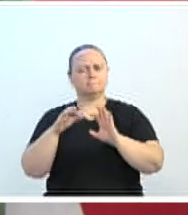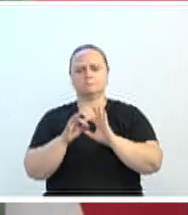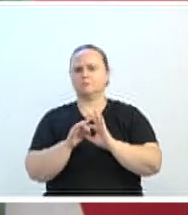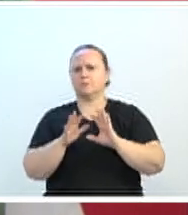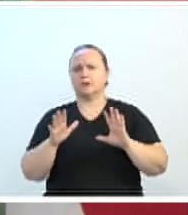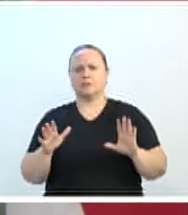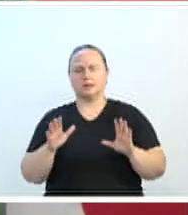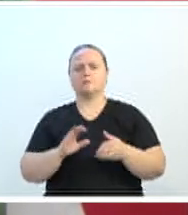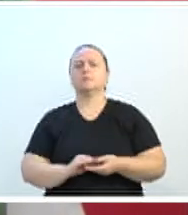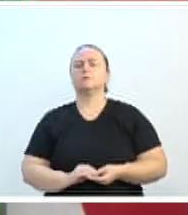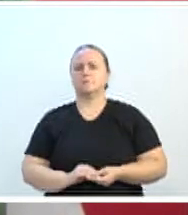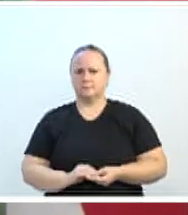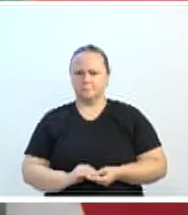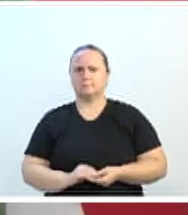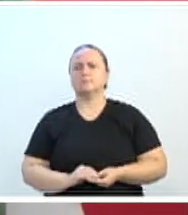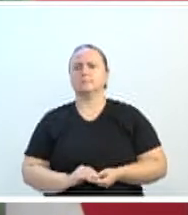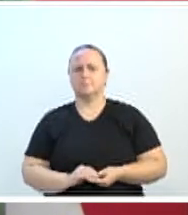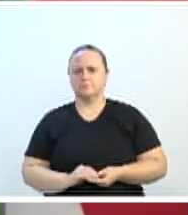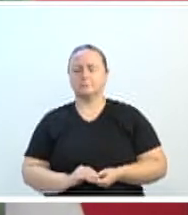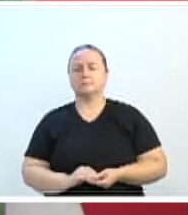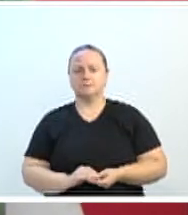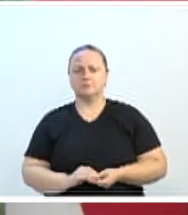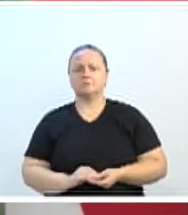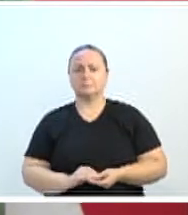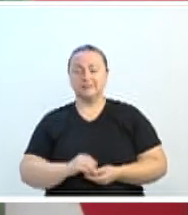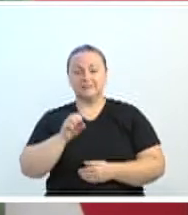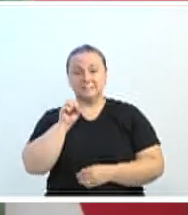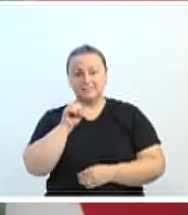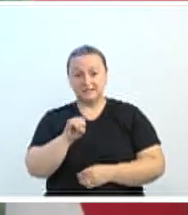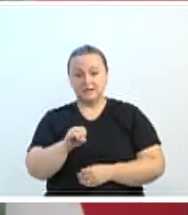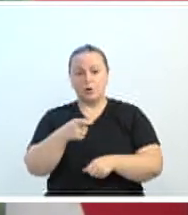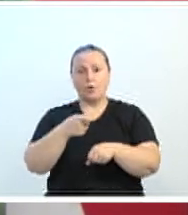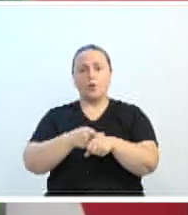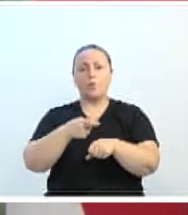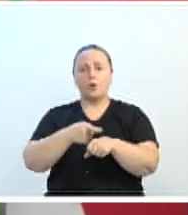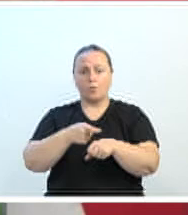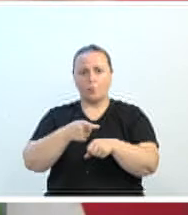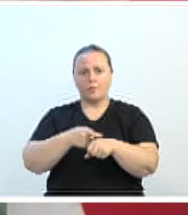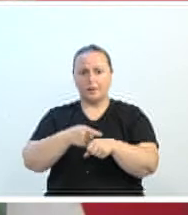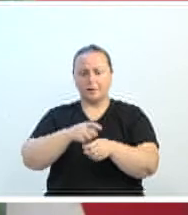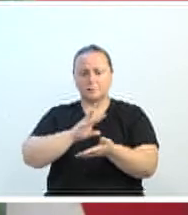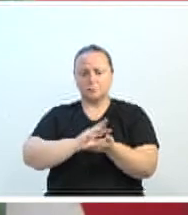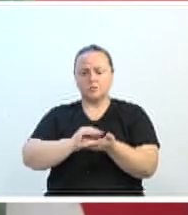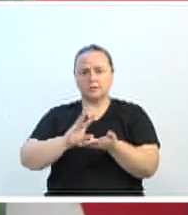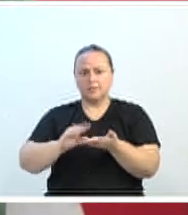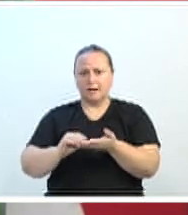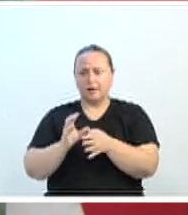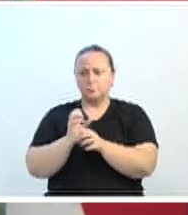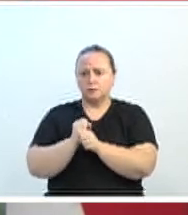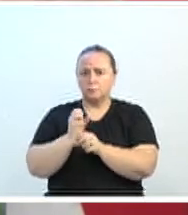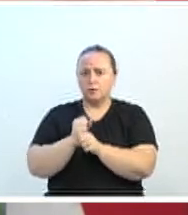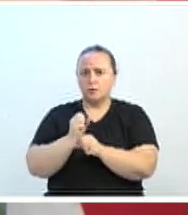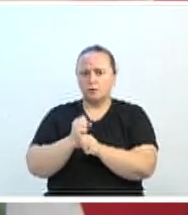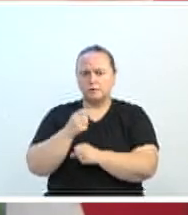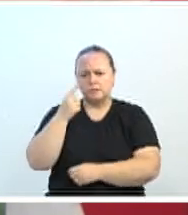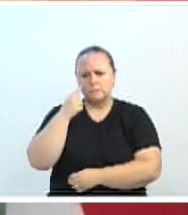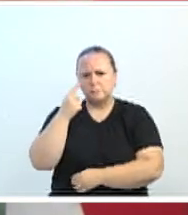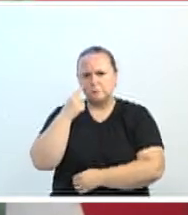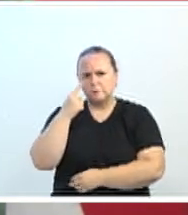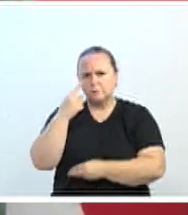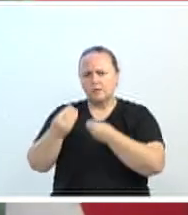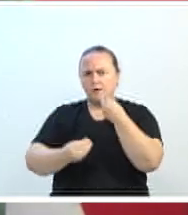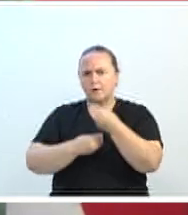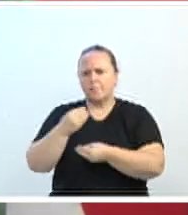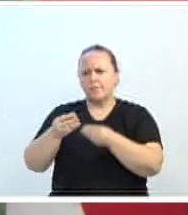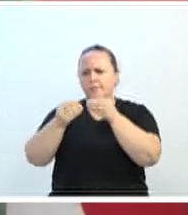para que, se nós tivermos algo plausível, nós temos que ter contas, nós temos que saber o quanto isso vai